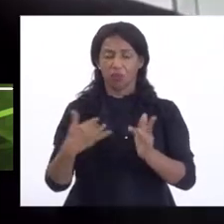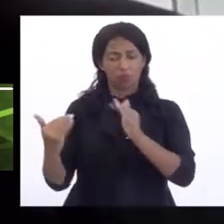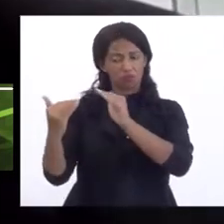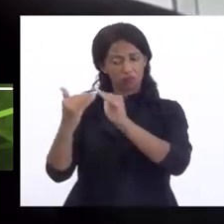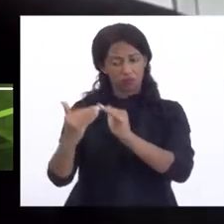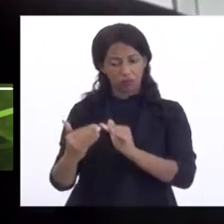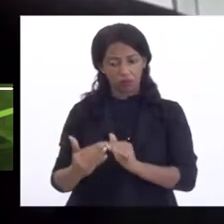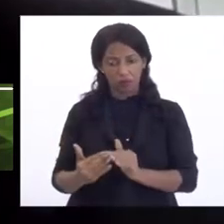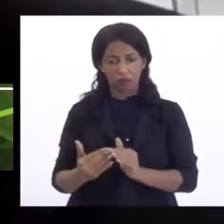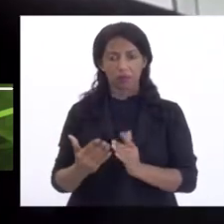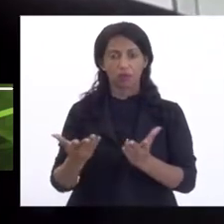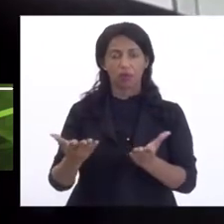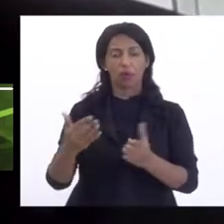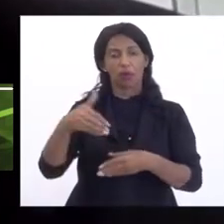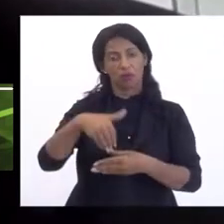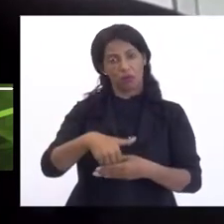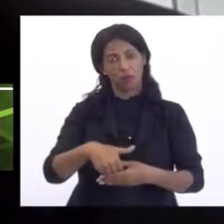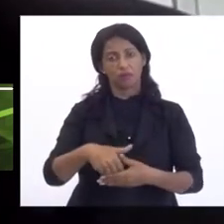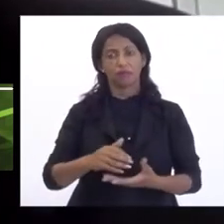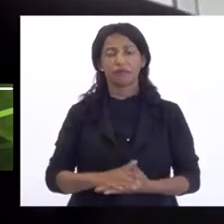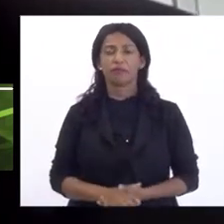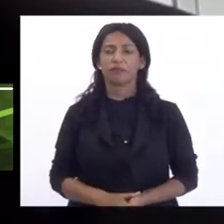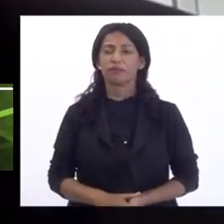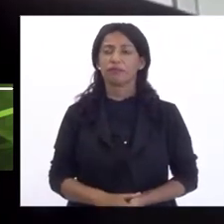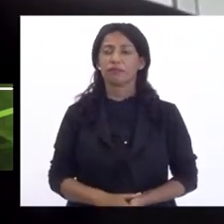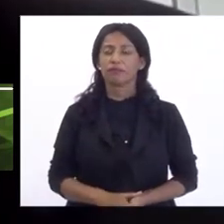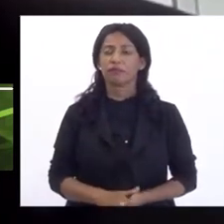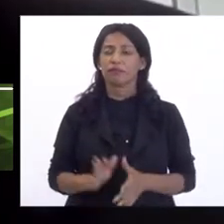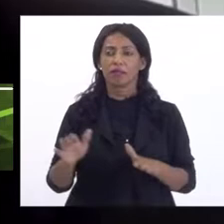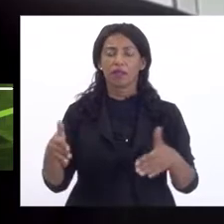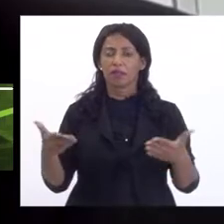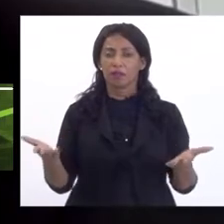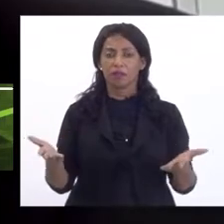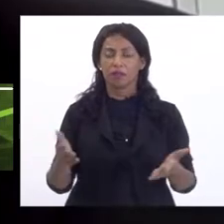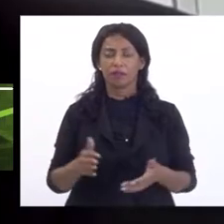acordo com o voto, né? Enfim,